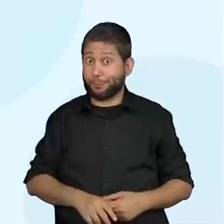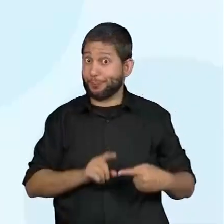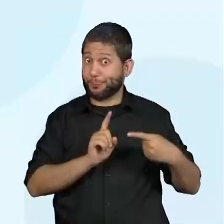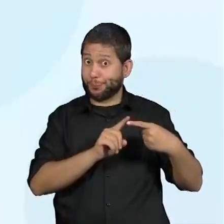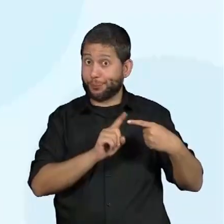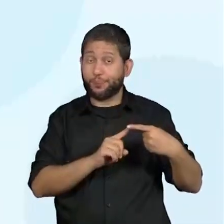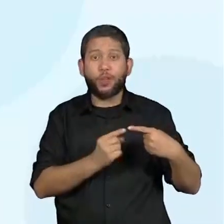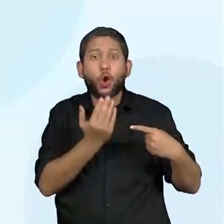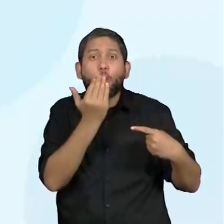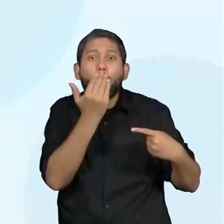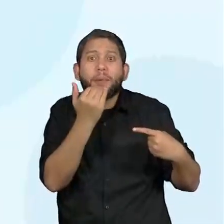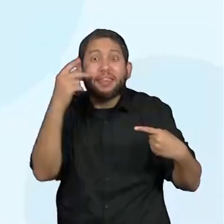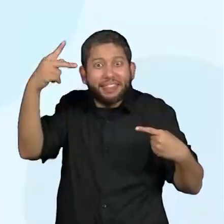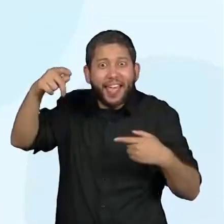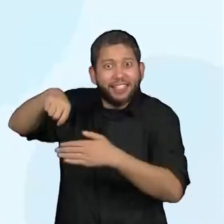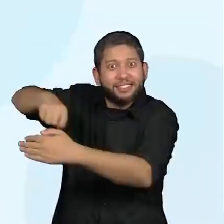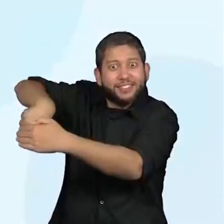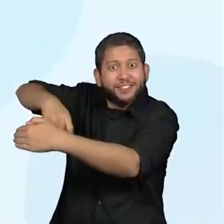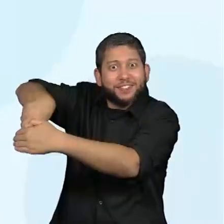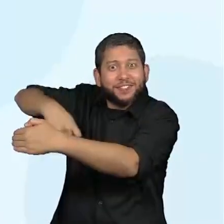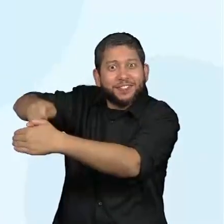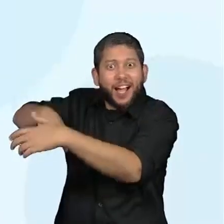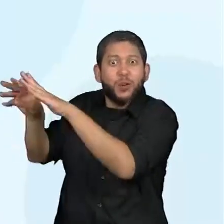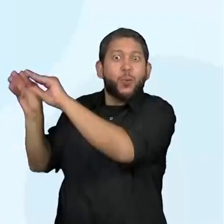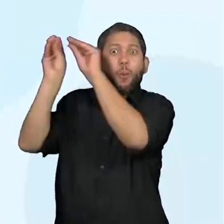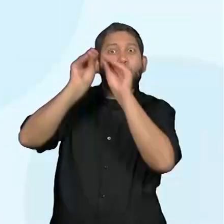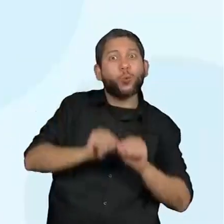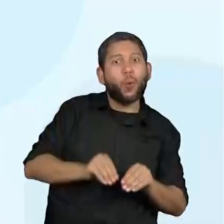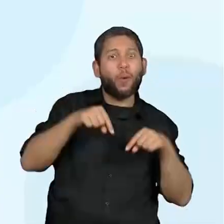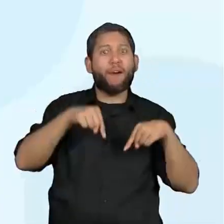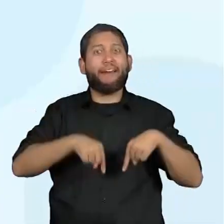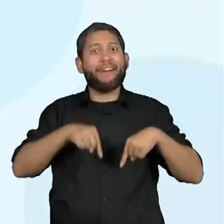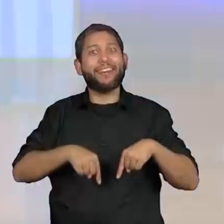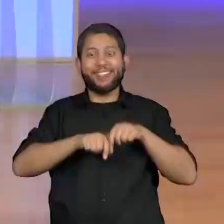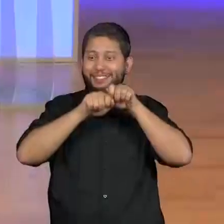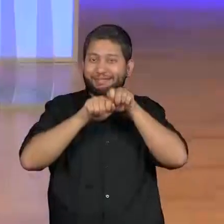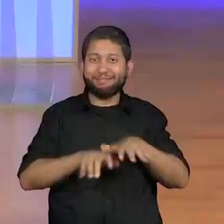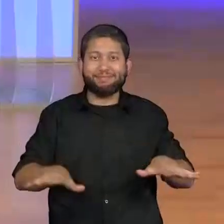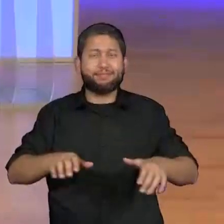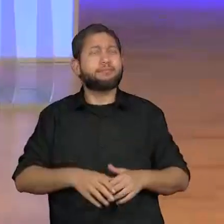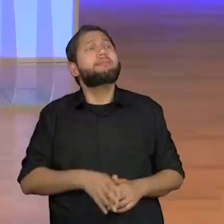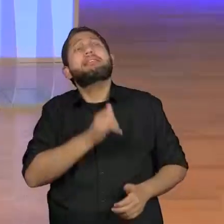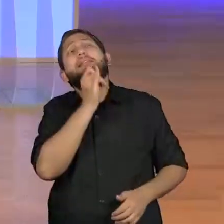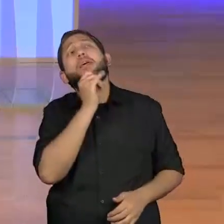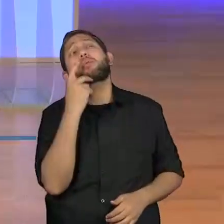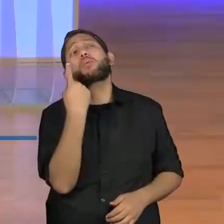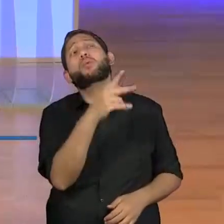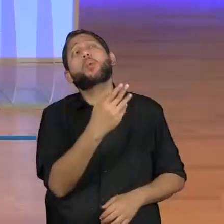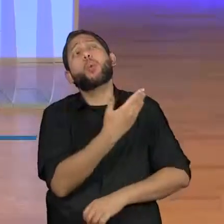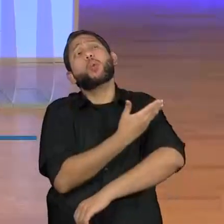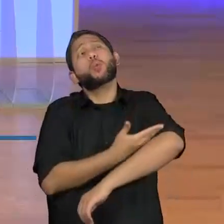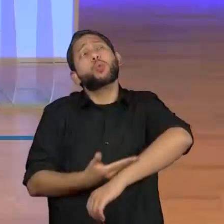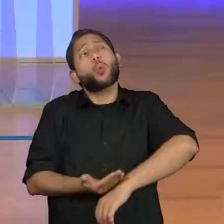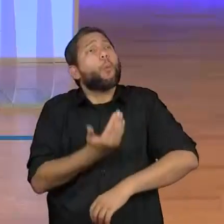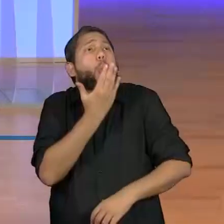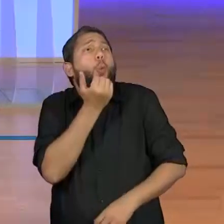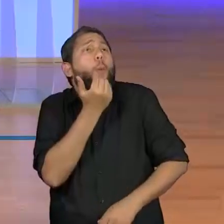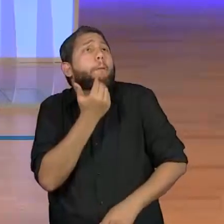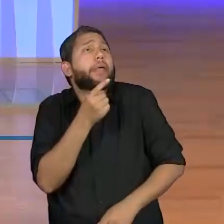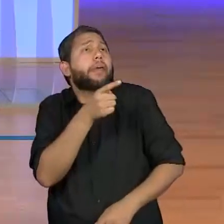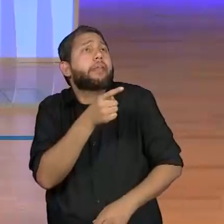culinária. Verdade. O que, por exemplo, você pode dizer que você trouxe da sua cultura para cá, que não é um costume aqui de São Paulo,